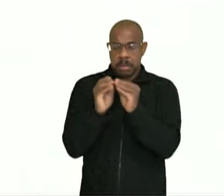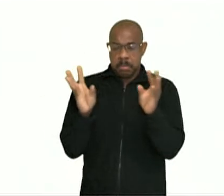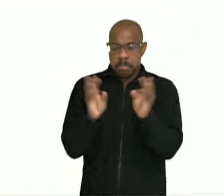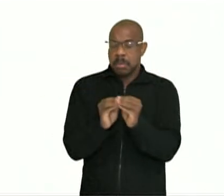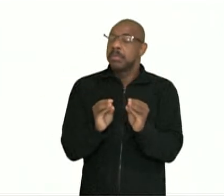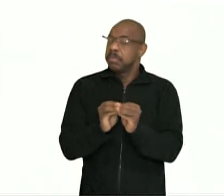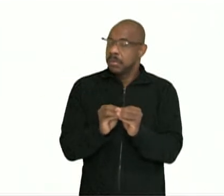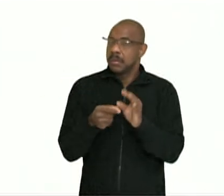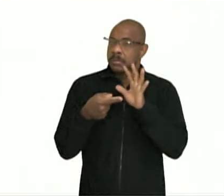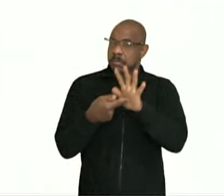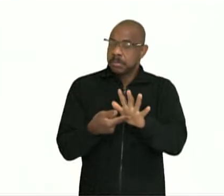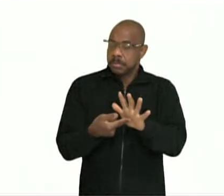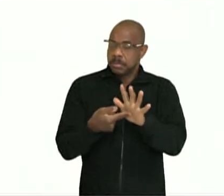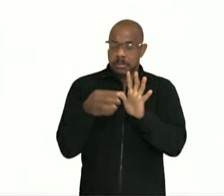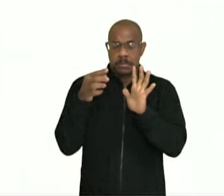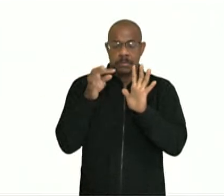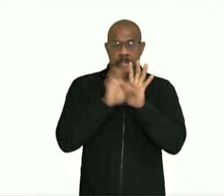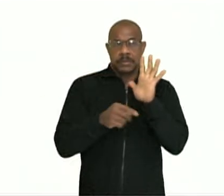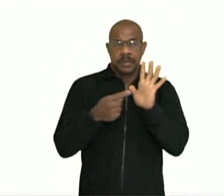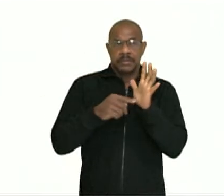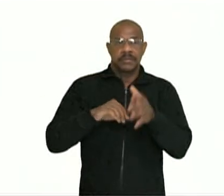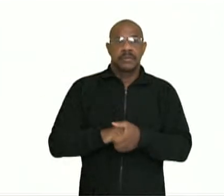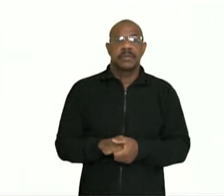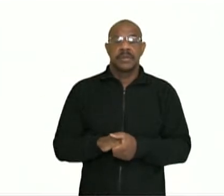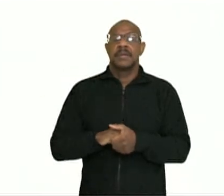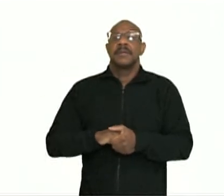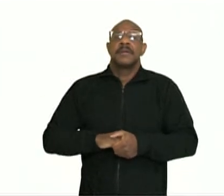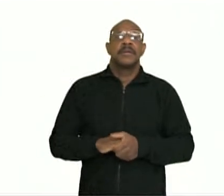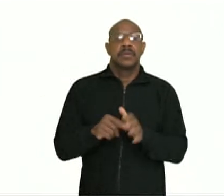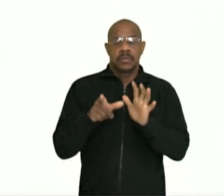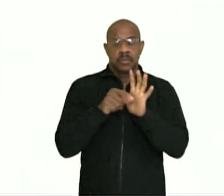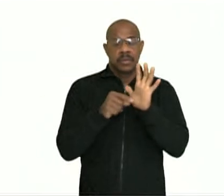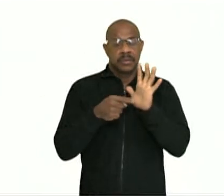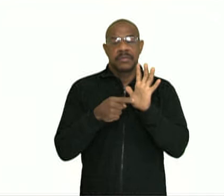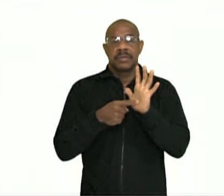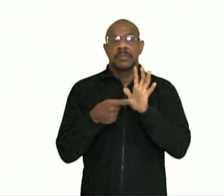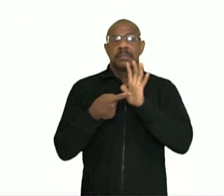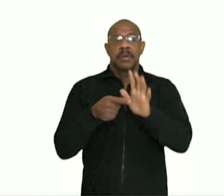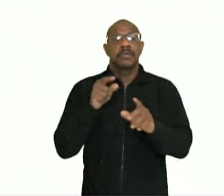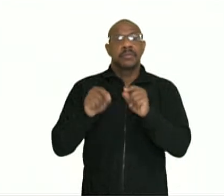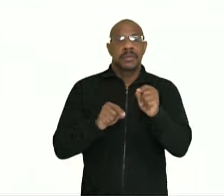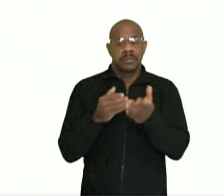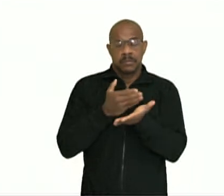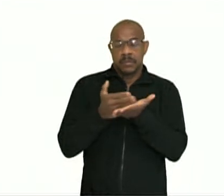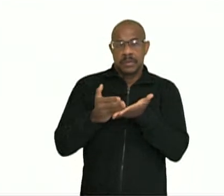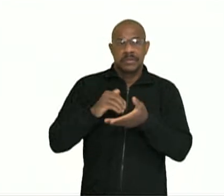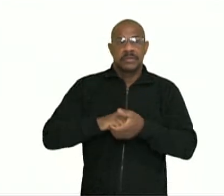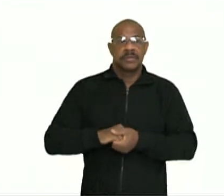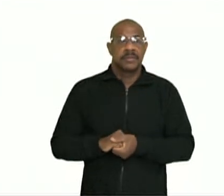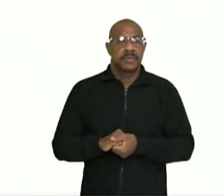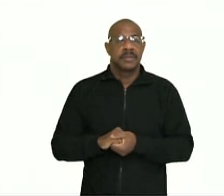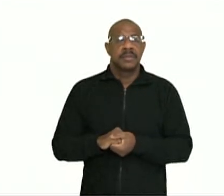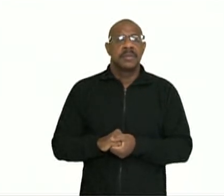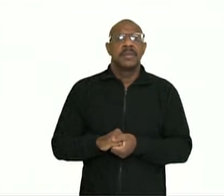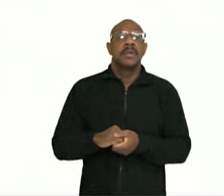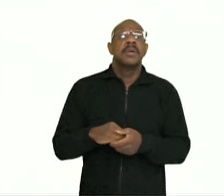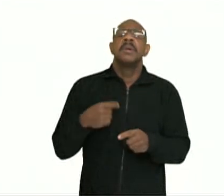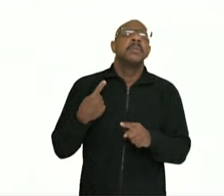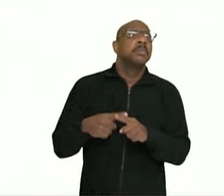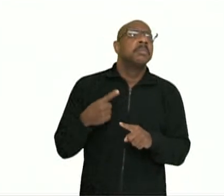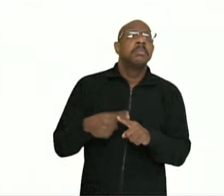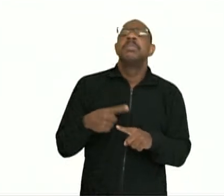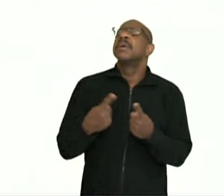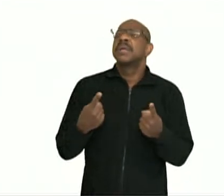caráter argumentativo. No artigo de Virgílio Viana, ela aparece logo no início. Por qual motivo será